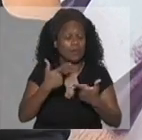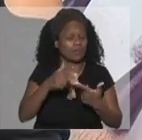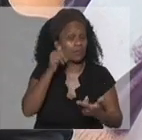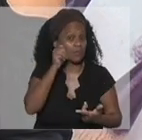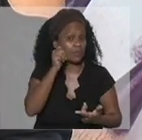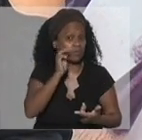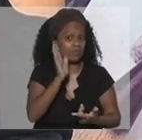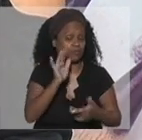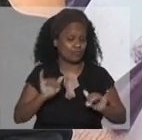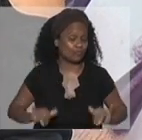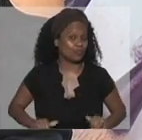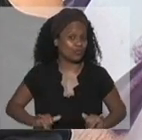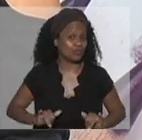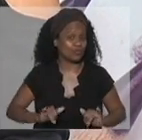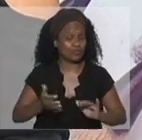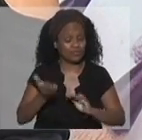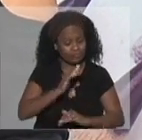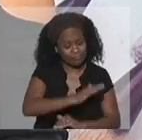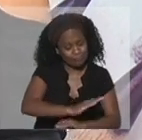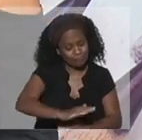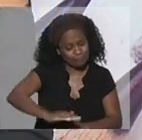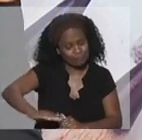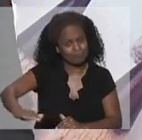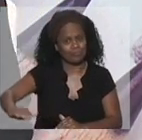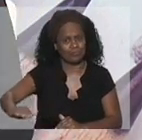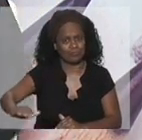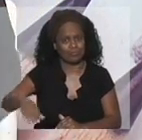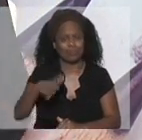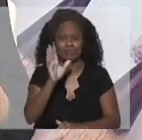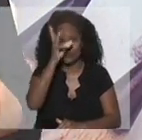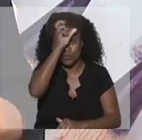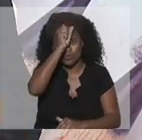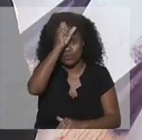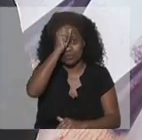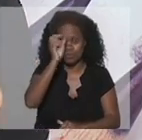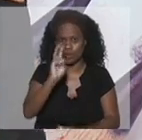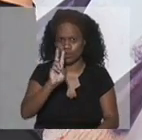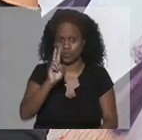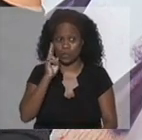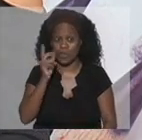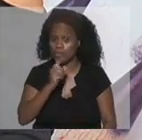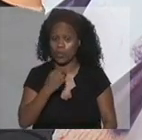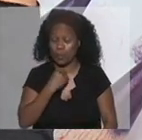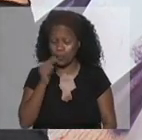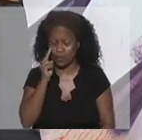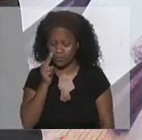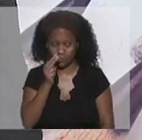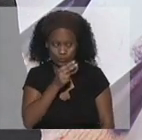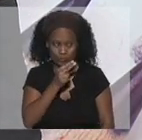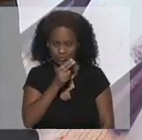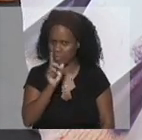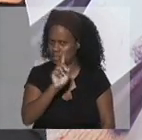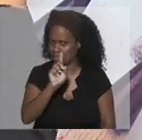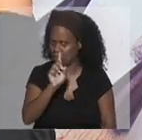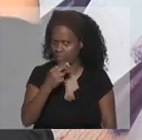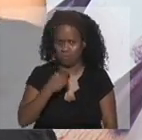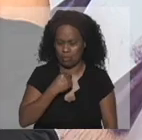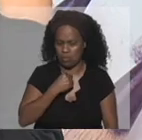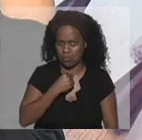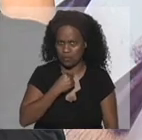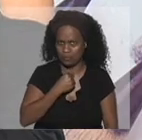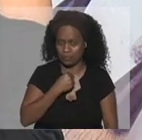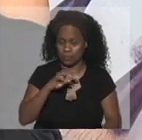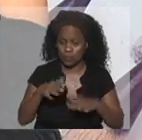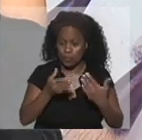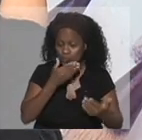isso desde cedo. Muito né? cedo. E é aquela coisa, a gente aprende, não olha, aprende até olhando as mais velhas, que a gente não